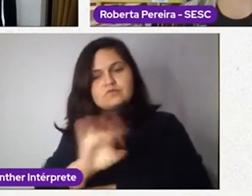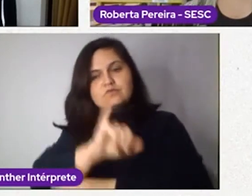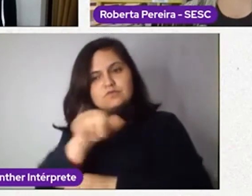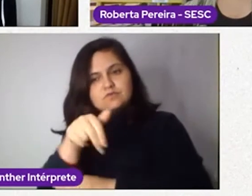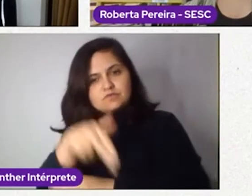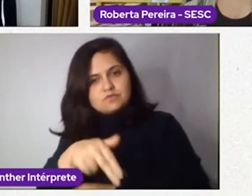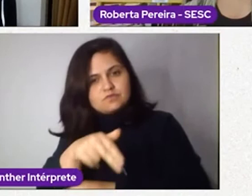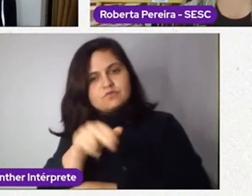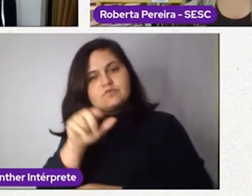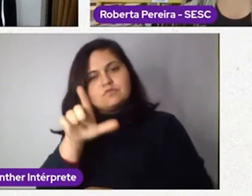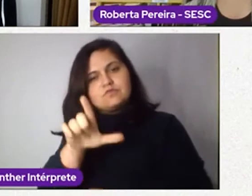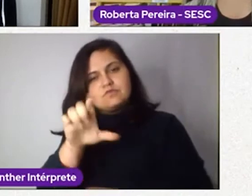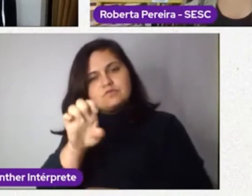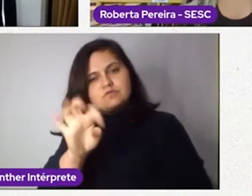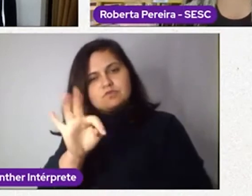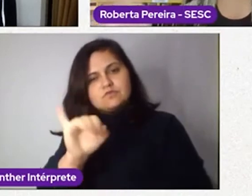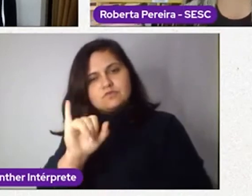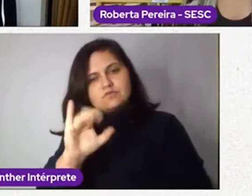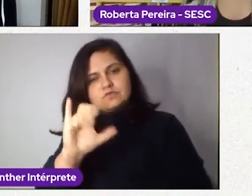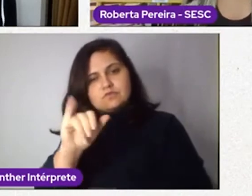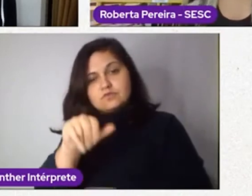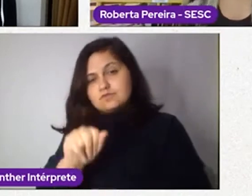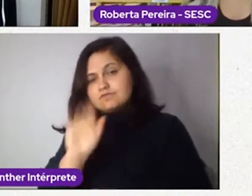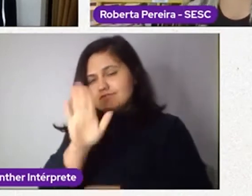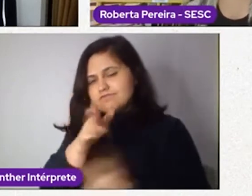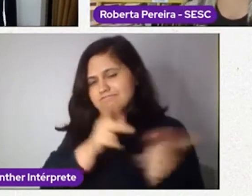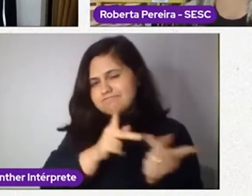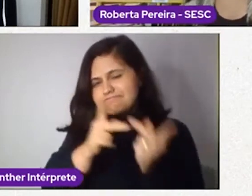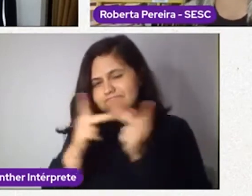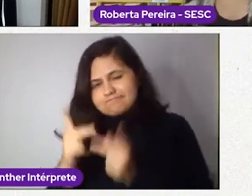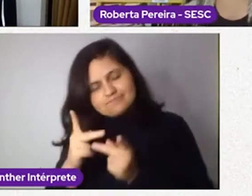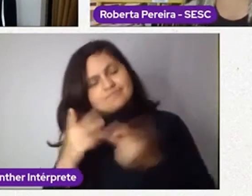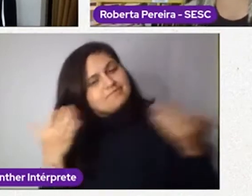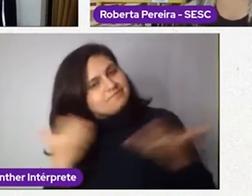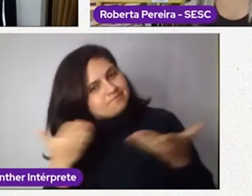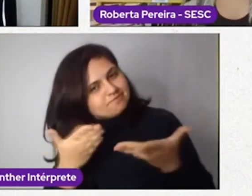vai ser com a Letícia Wierchowski. Já ficam convidados desde agora.